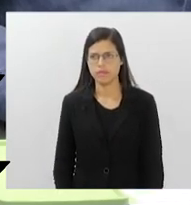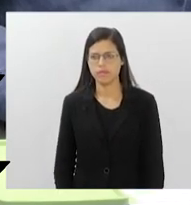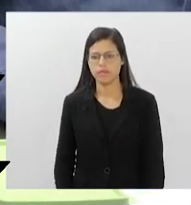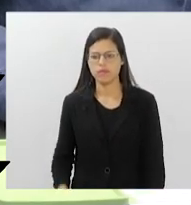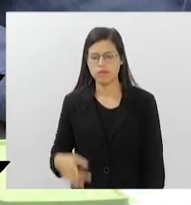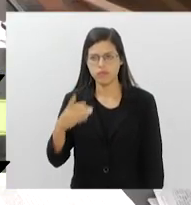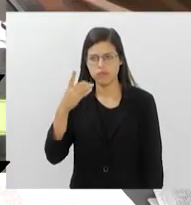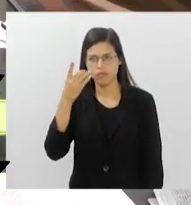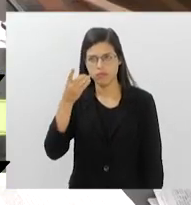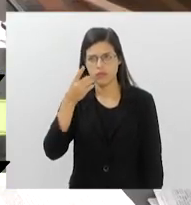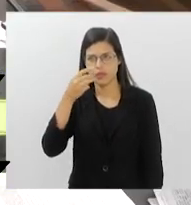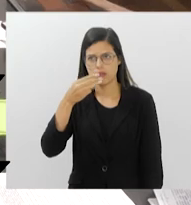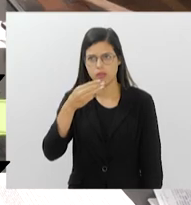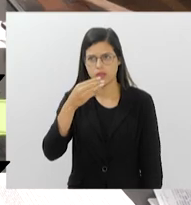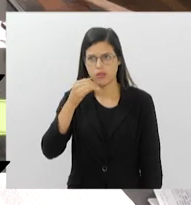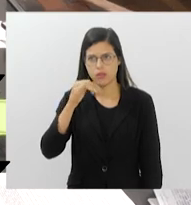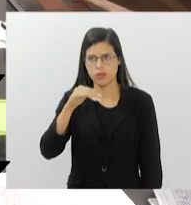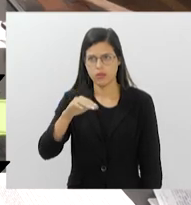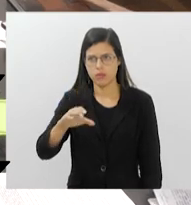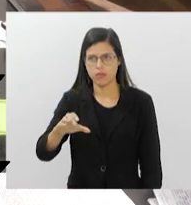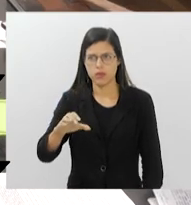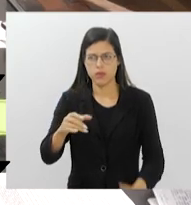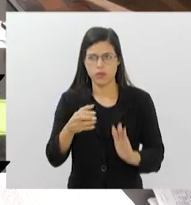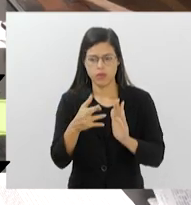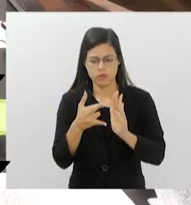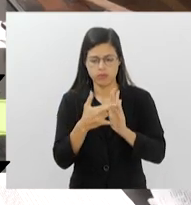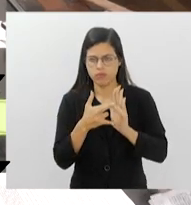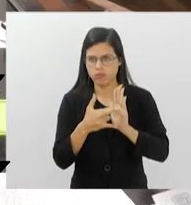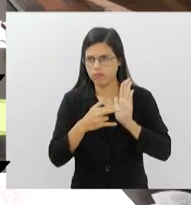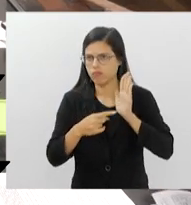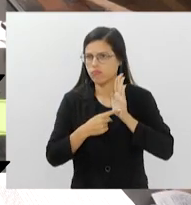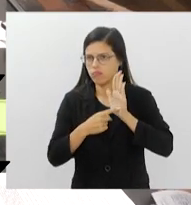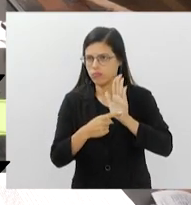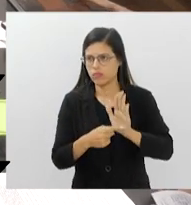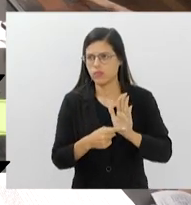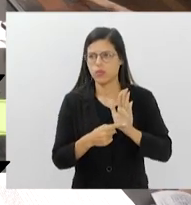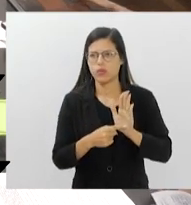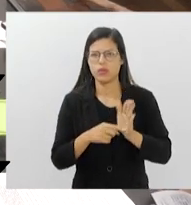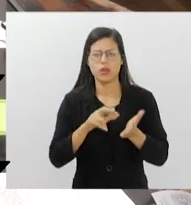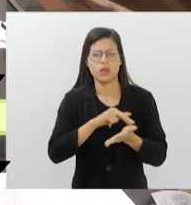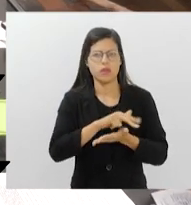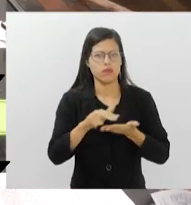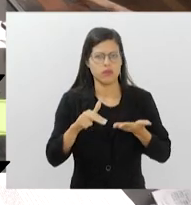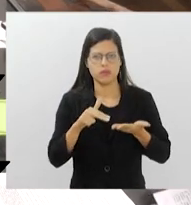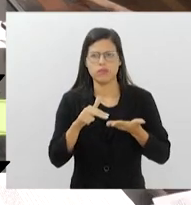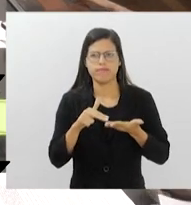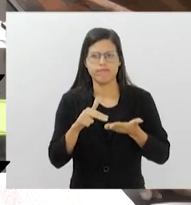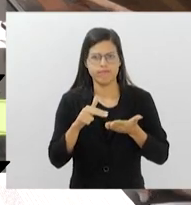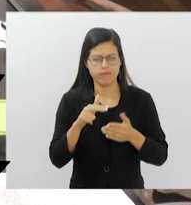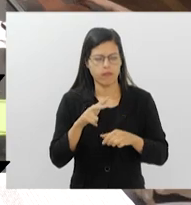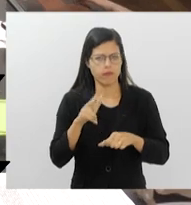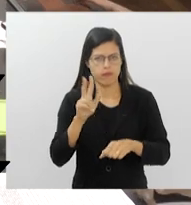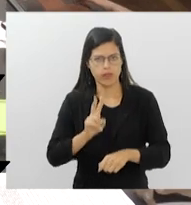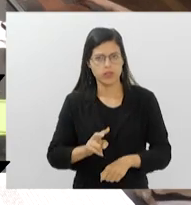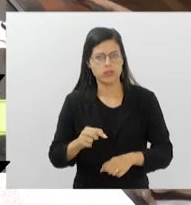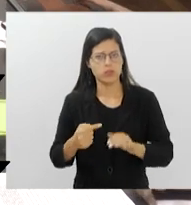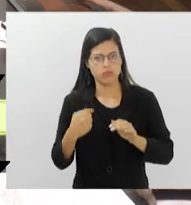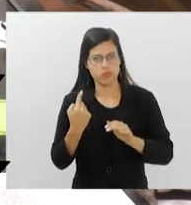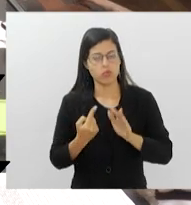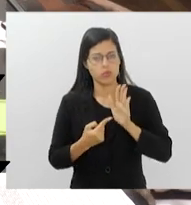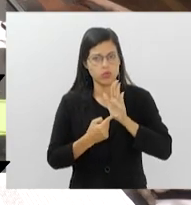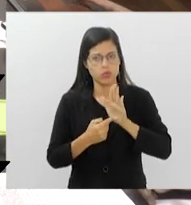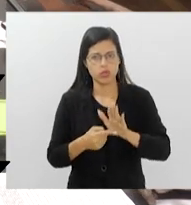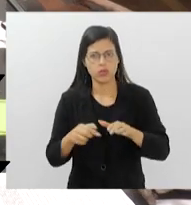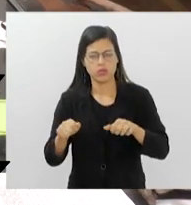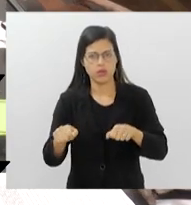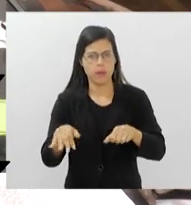fato o Regimento fala e diversas vezes a gente tem manifestado na na sessão plenária Independente de